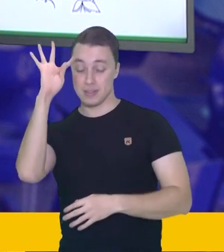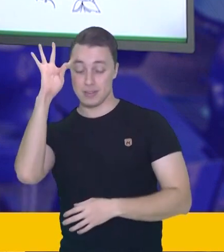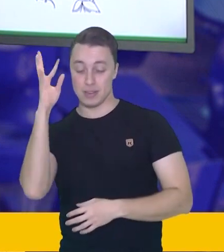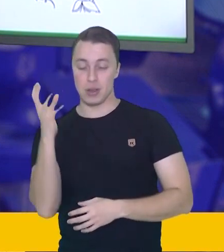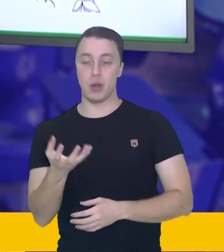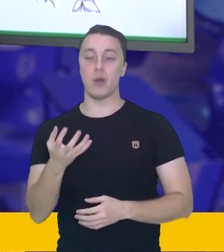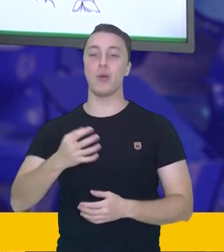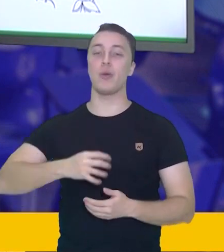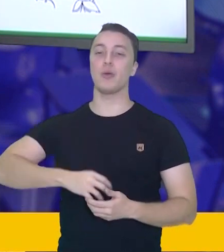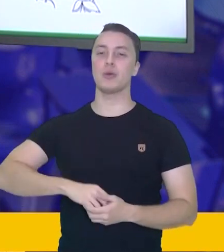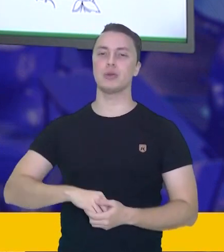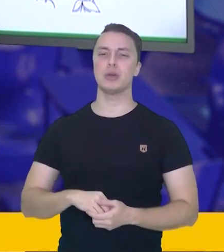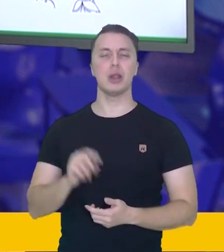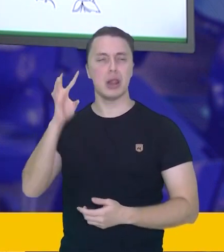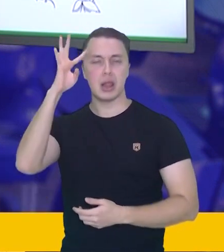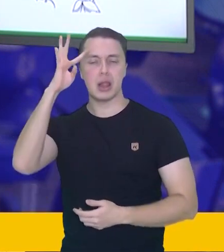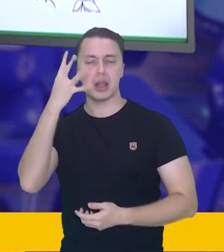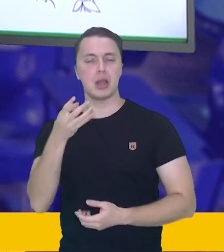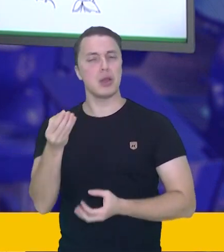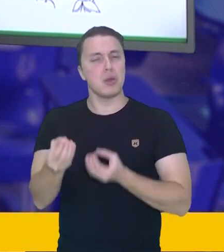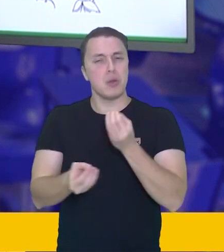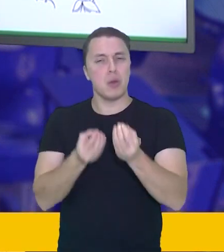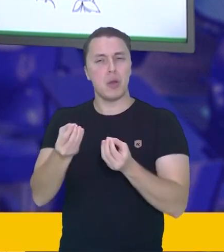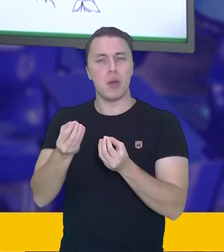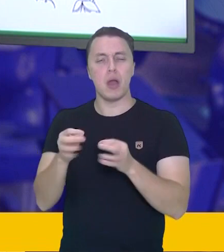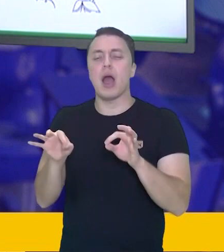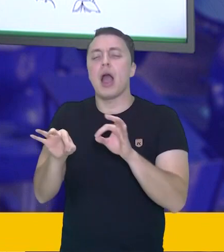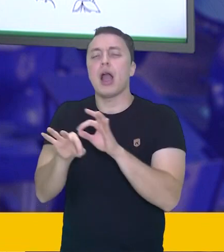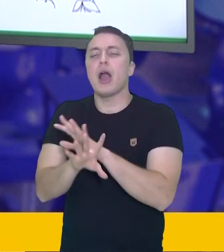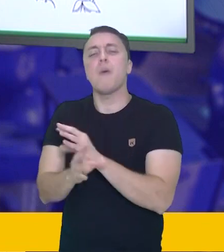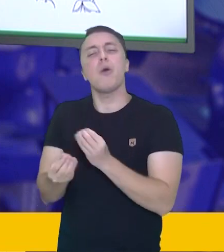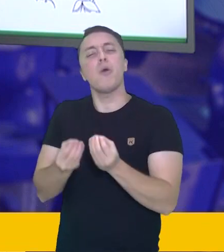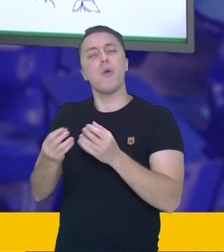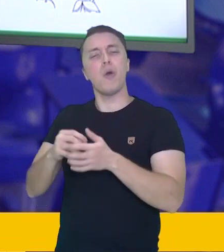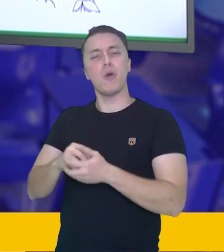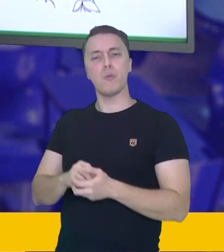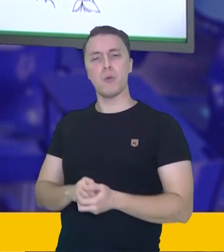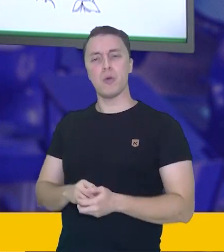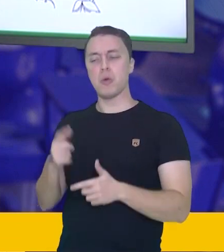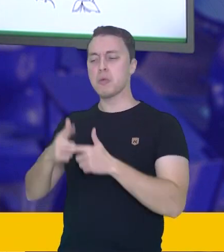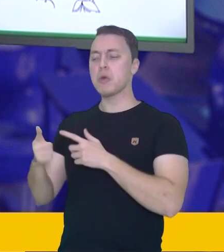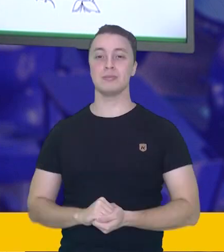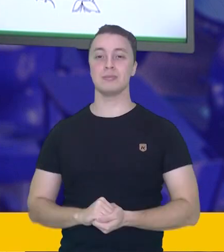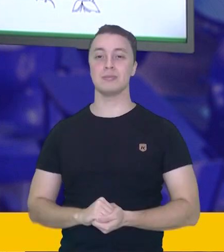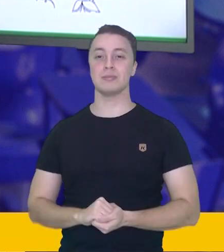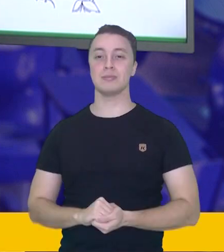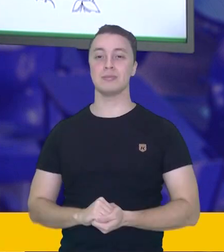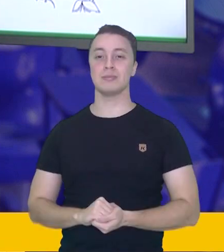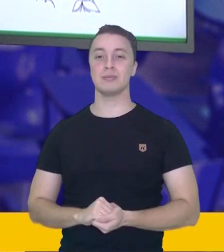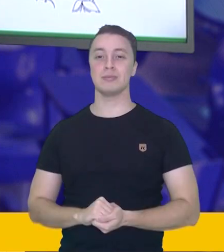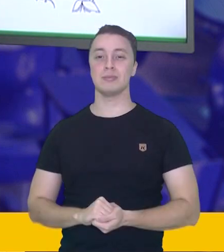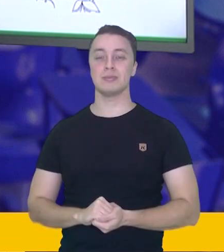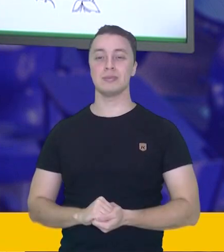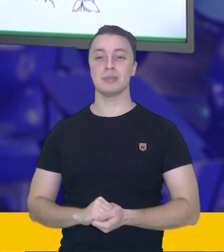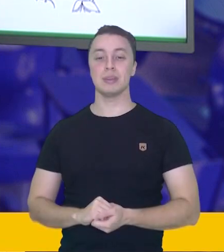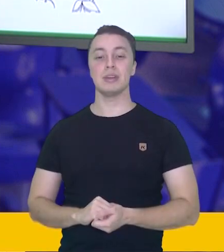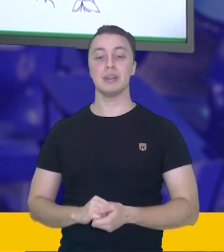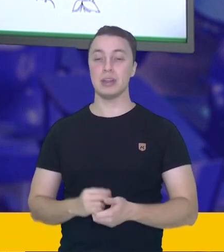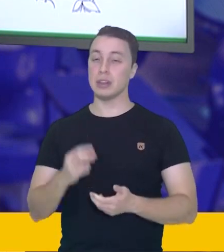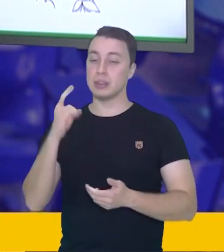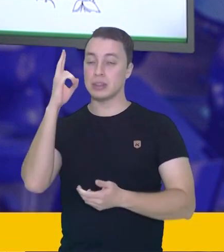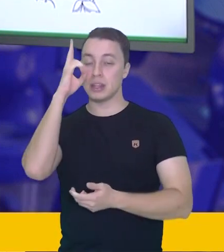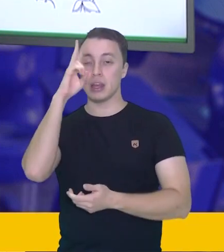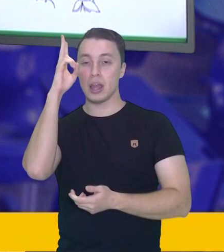O que solucionou? Qual foi o fim do texto? Como se resolveu aquela problemática? Lembre-se do momento